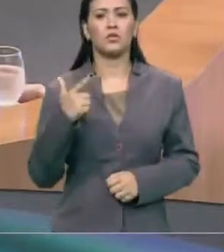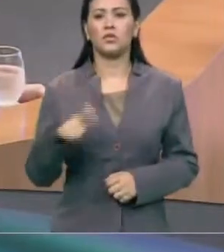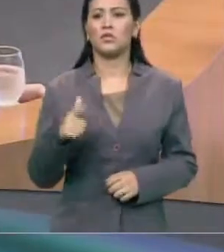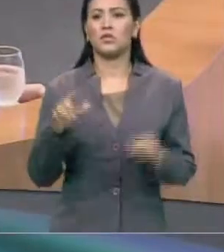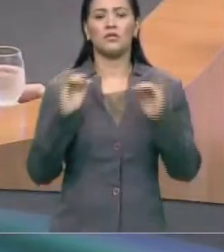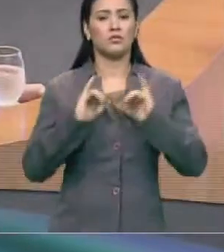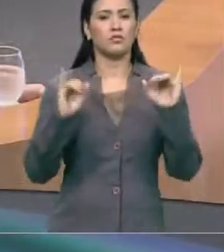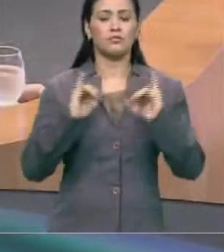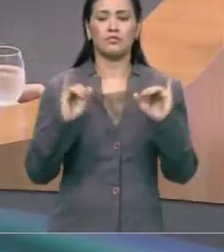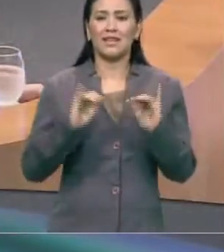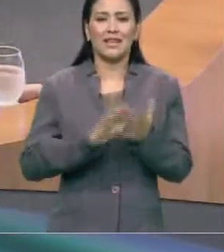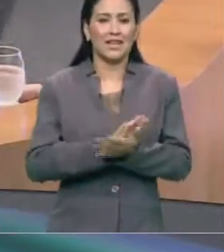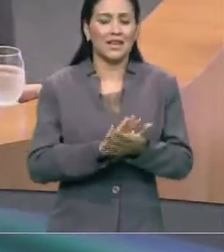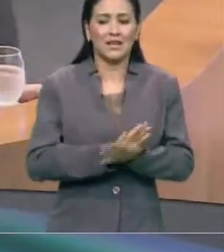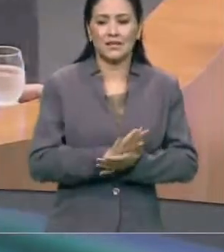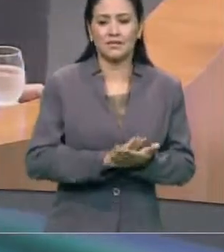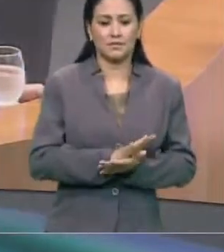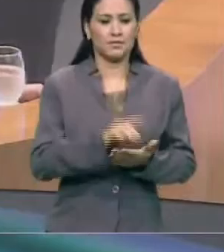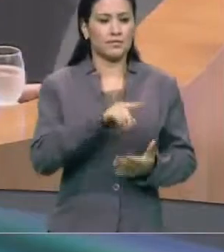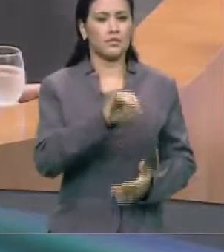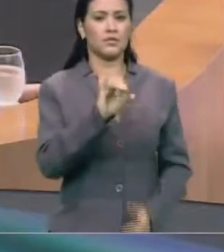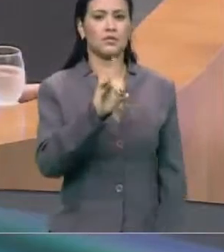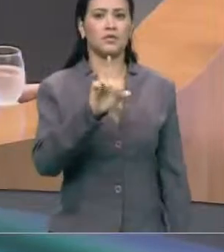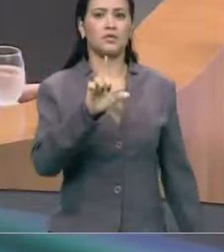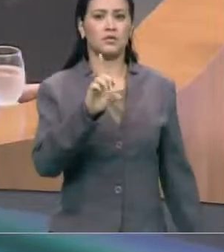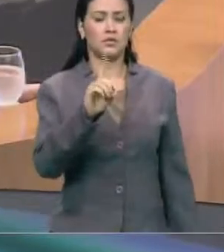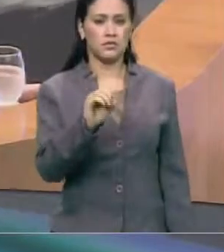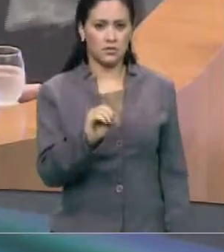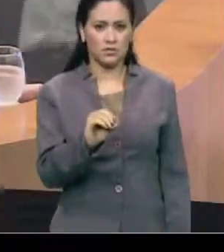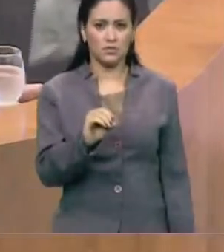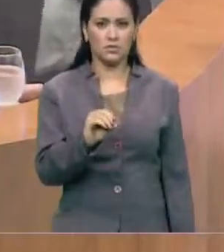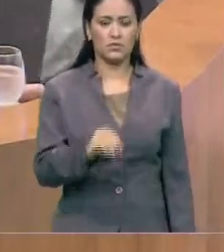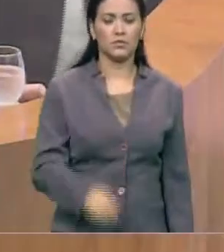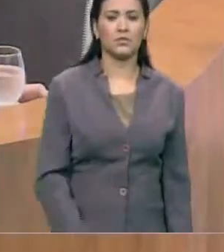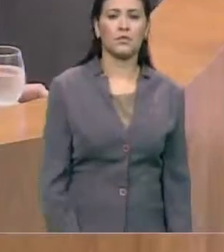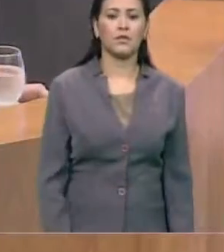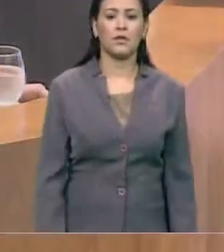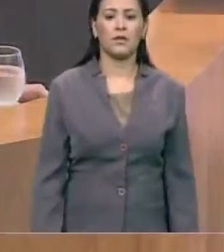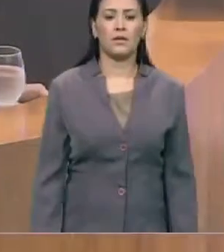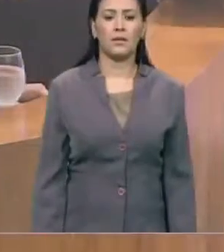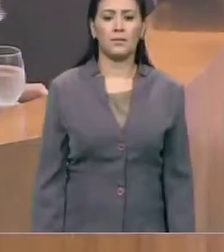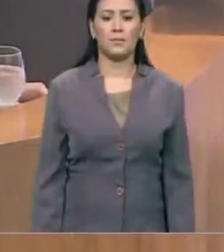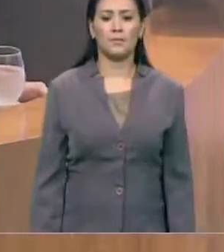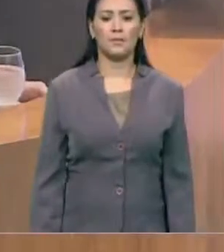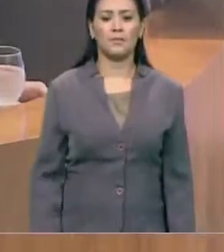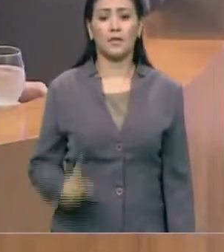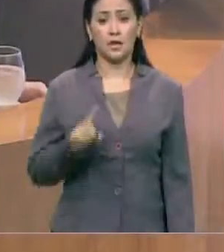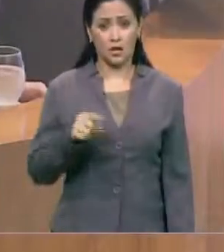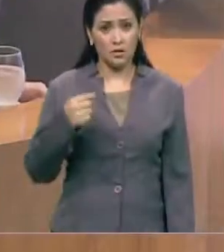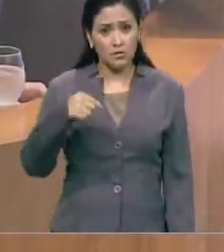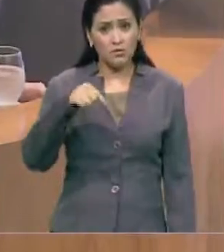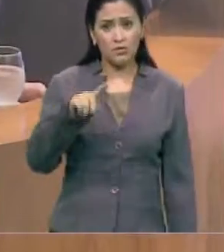deputado Hildo. Até pelo seguinte, deputado Hildo, deputada Andréia,